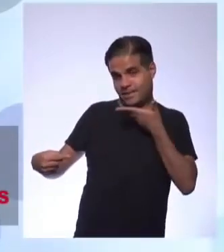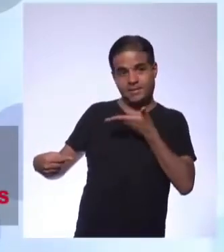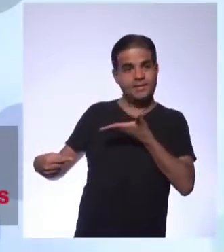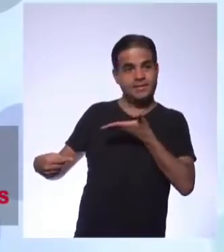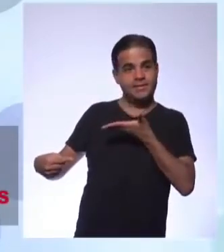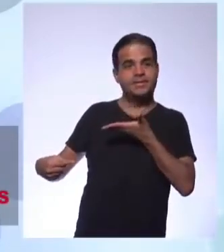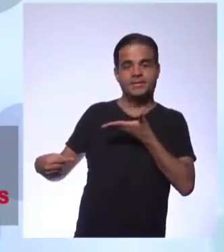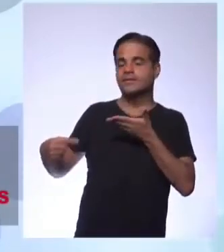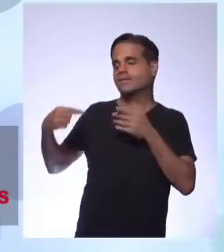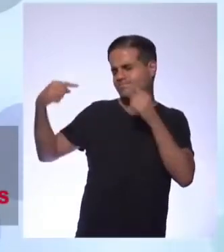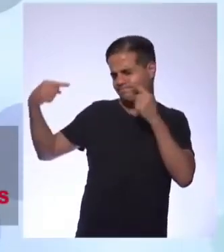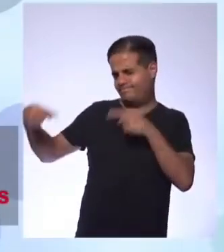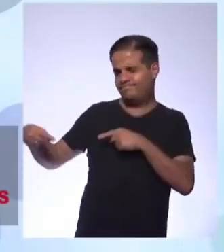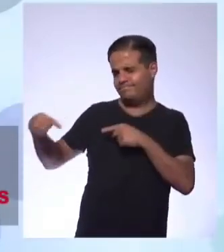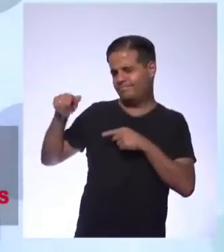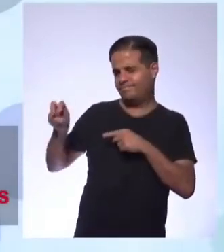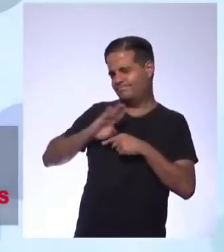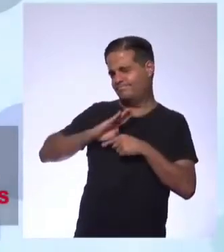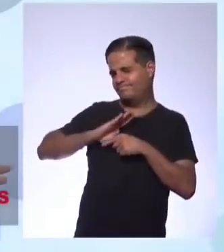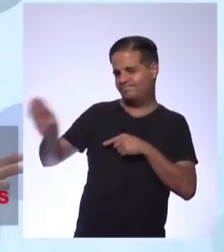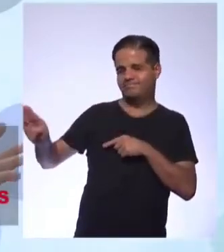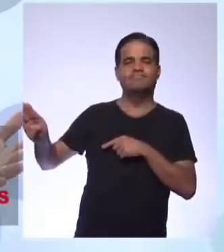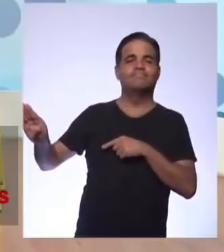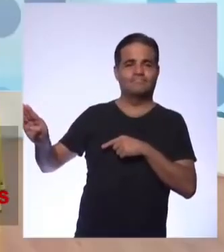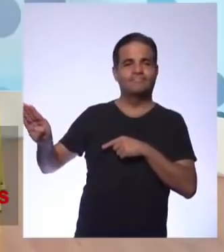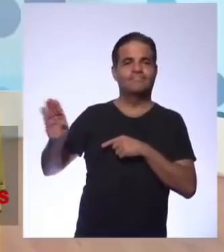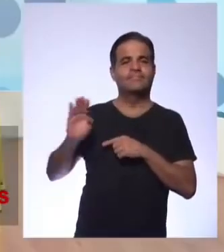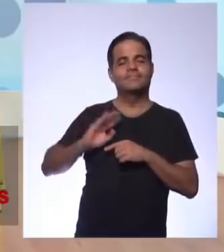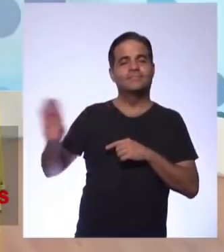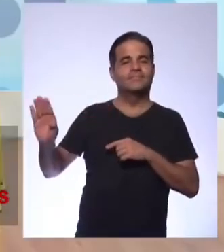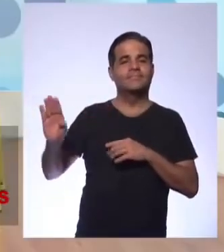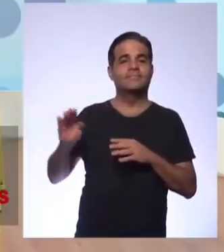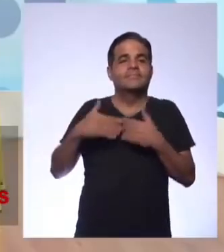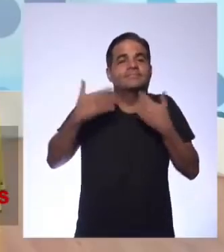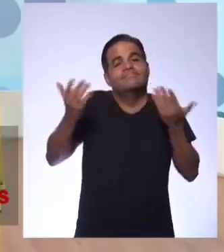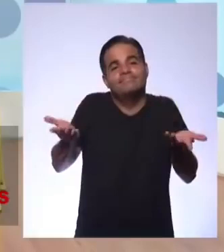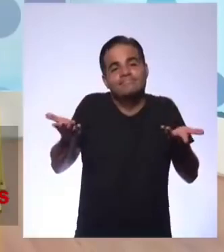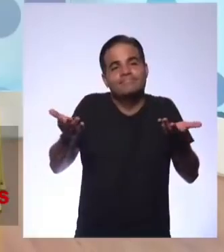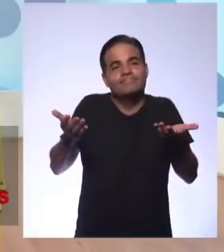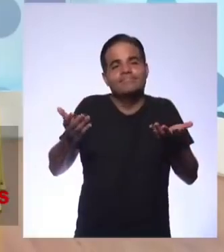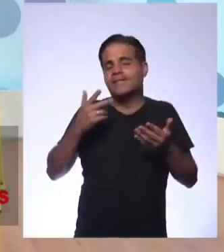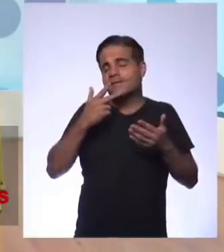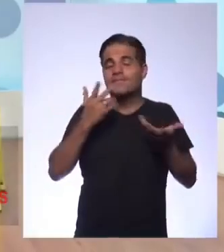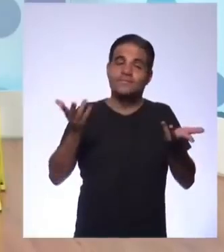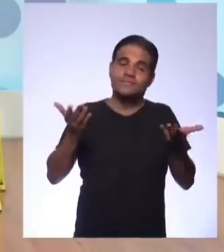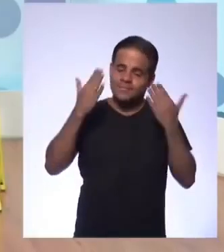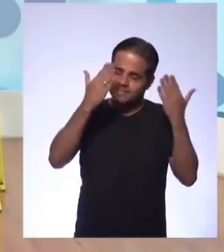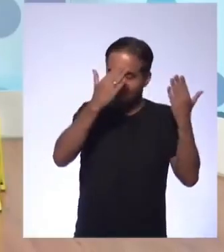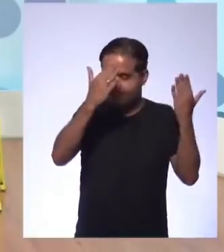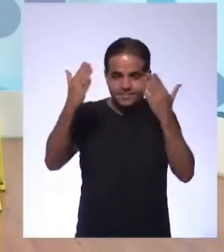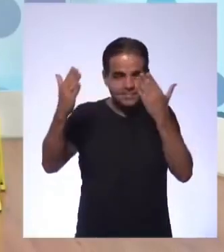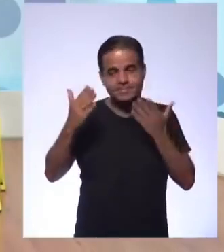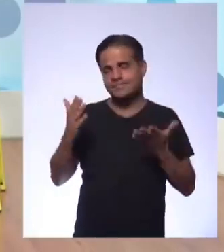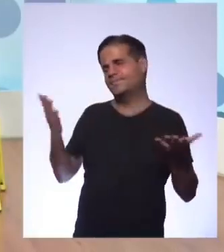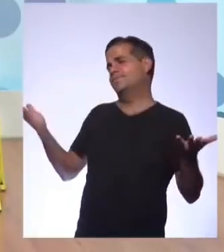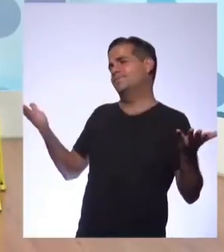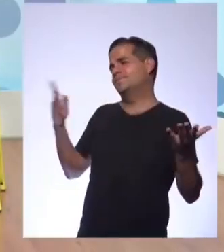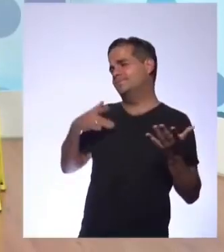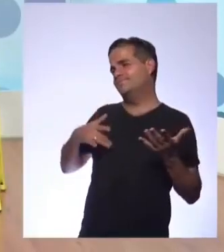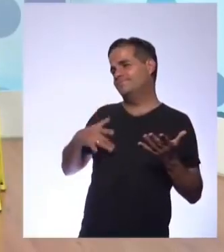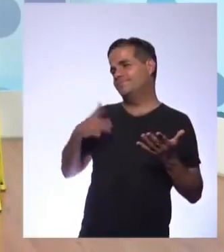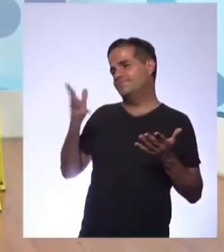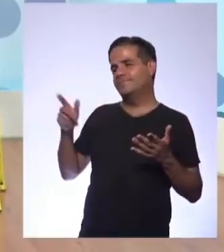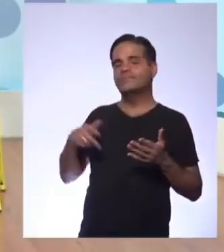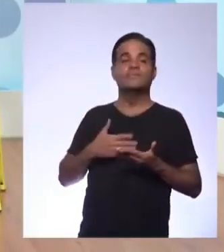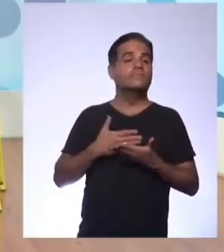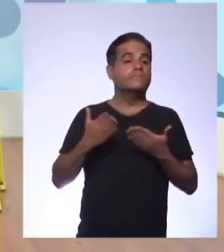aqui, a 75. Não, professora, aplausos, vergonha. gostei, parabéns aí. Vergonha. Obrigado, professora, que é isso. Então,